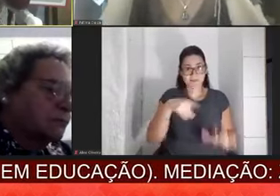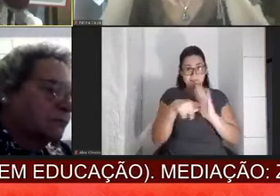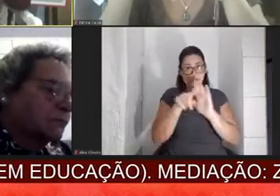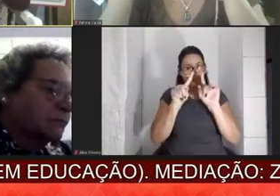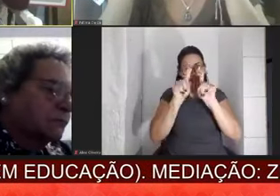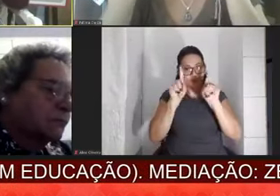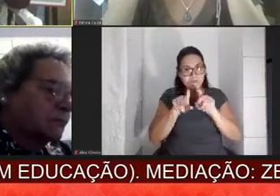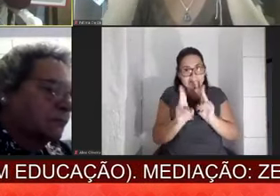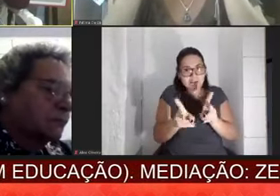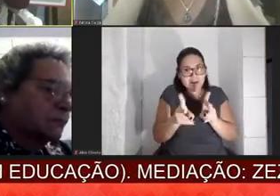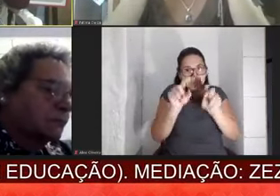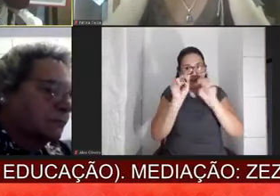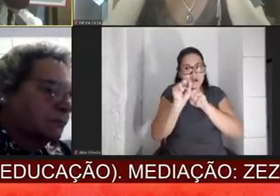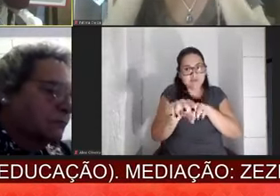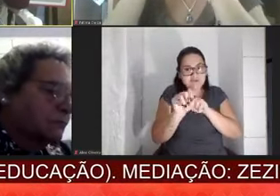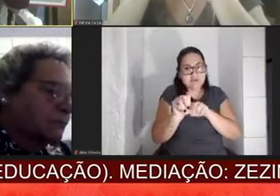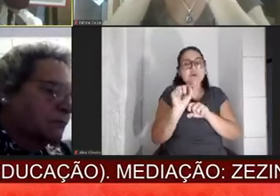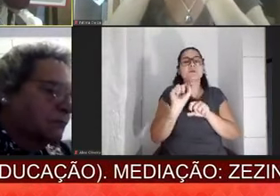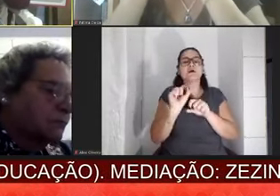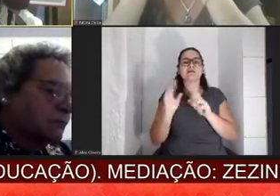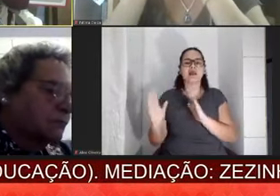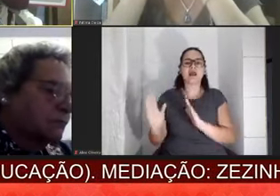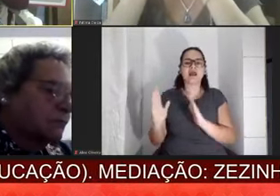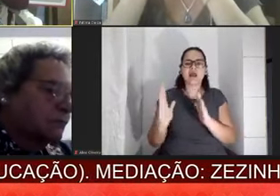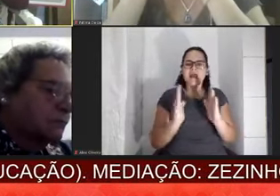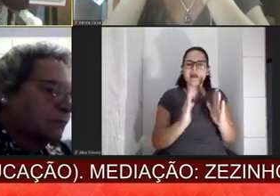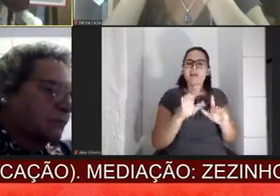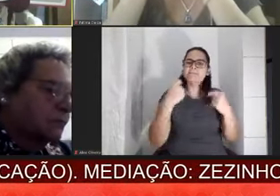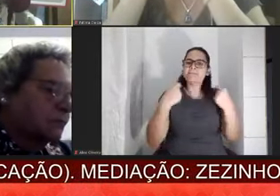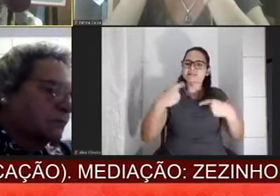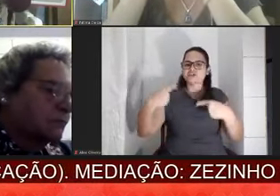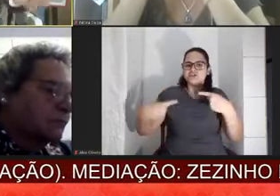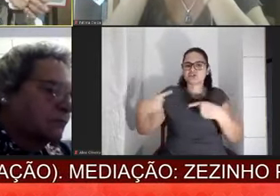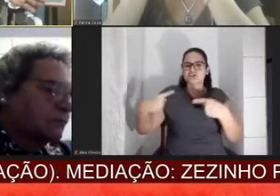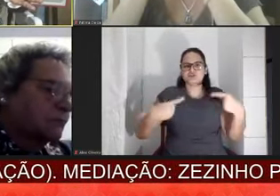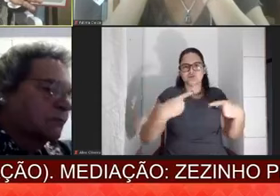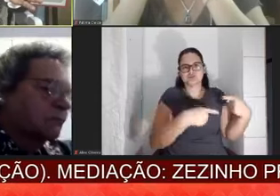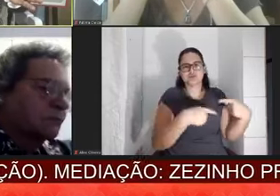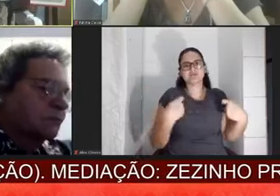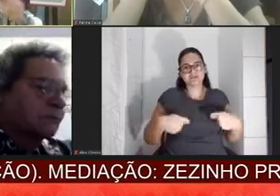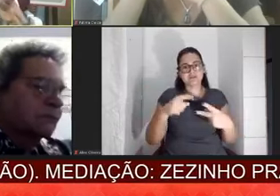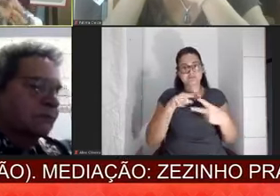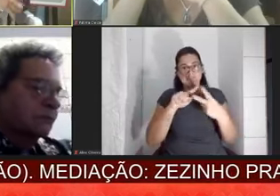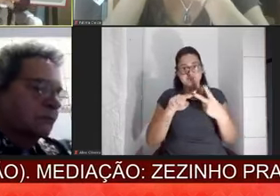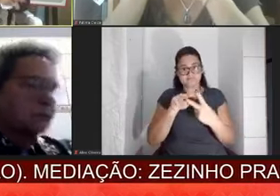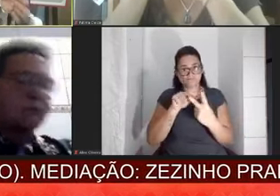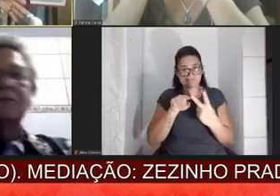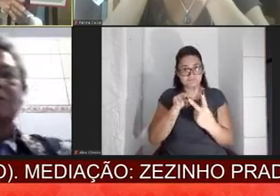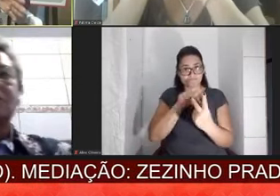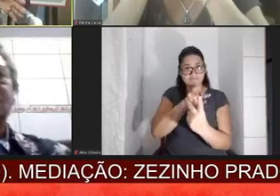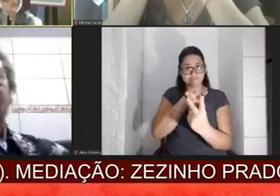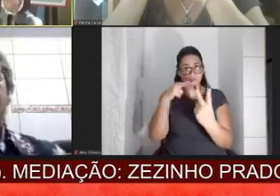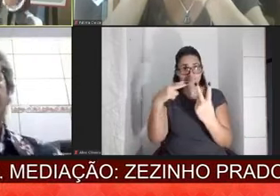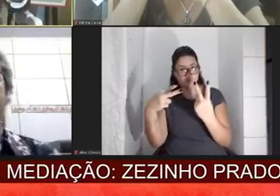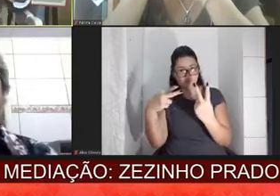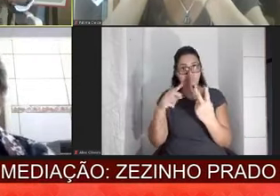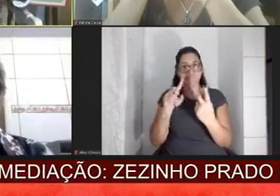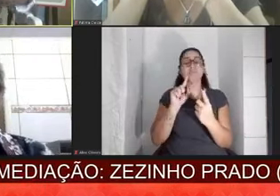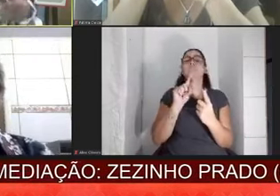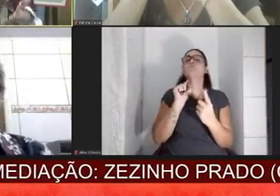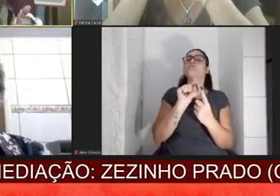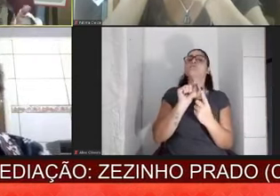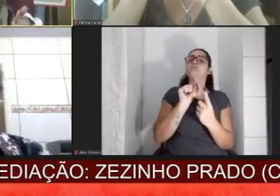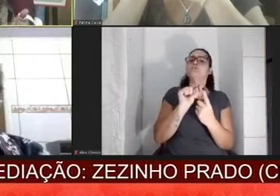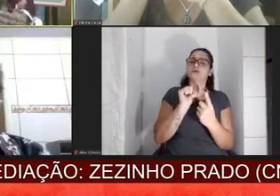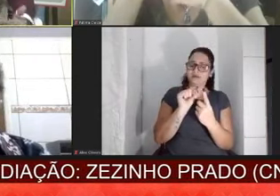acho que ela passa por algumas nuances que a gente precisa discutir por dois pontos de vista. Primeiro é o funcional e é